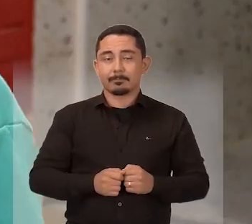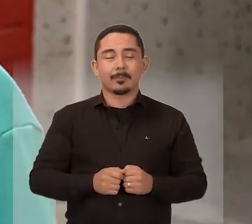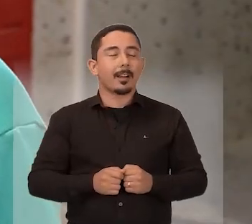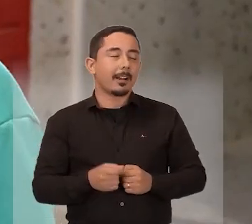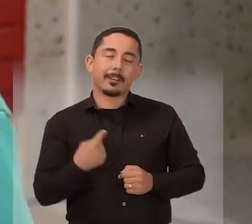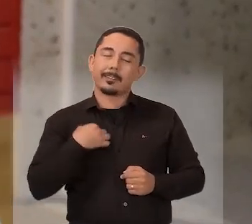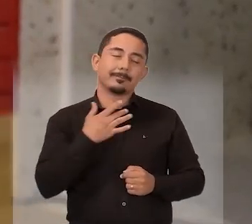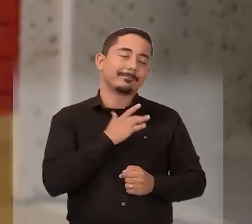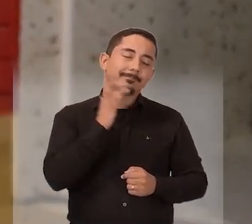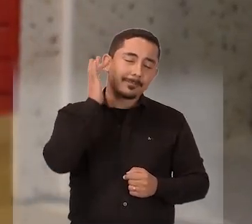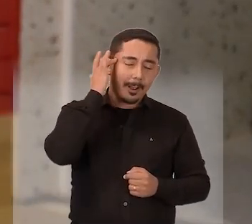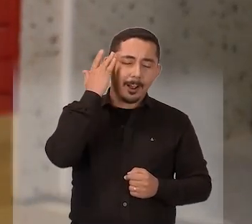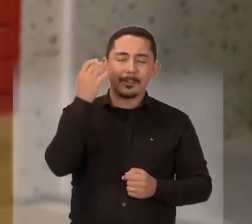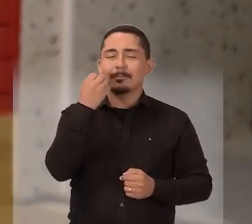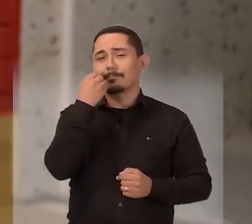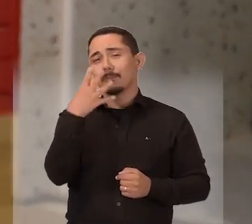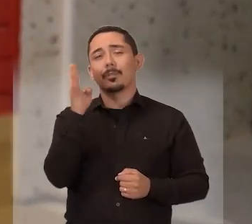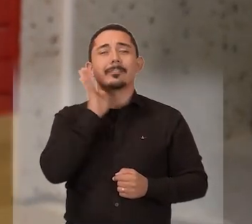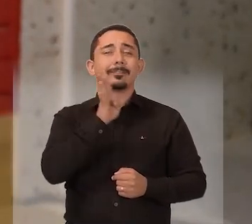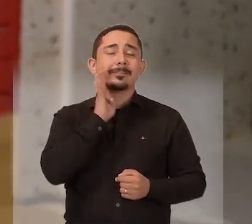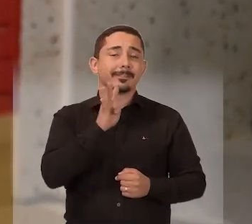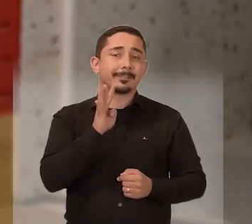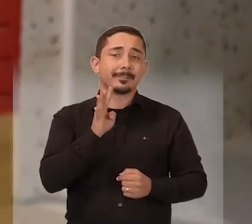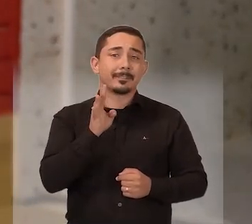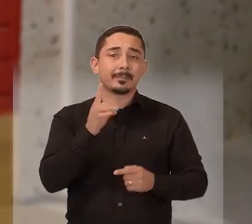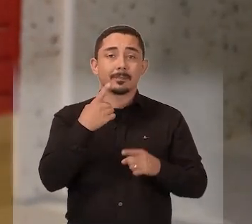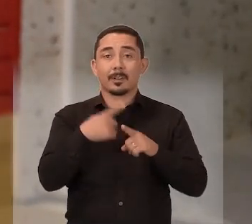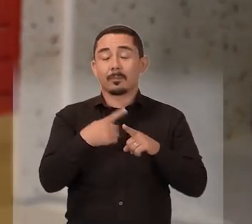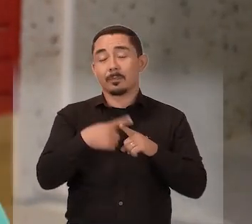legal. Por quê? Porque